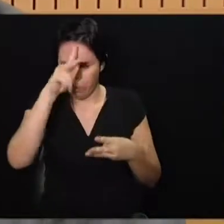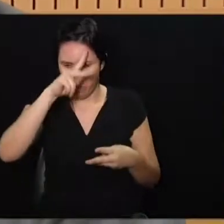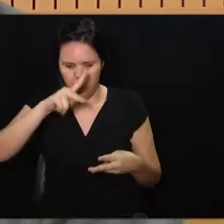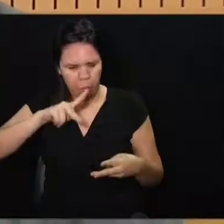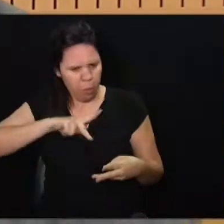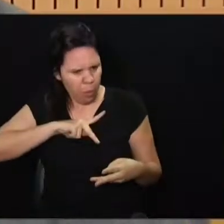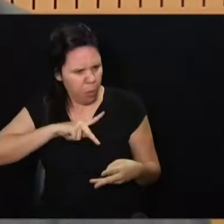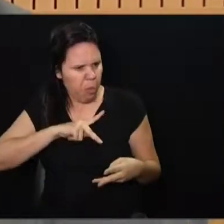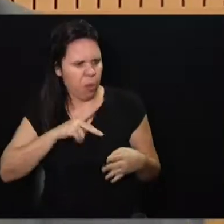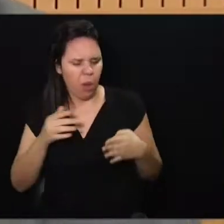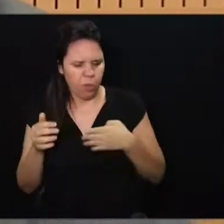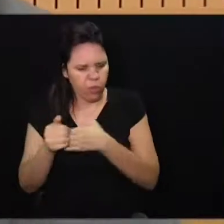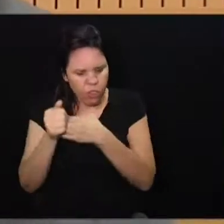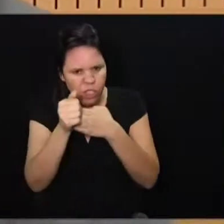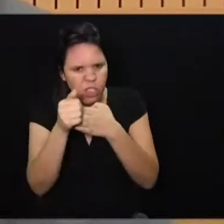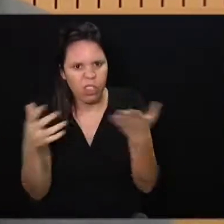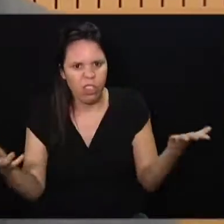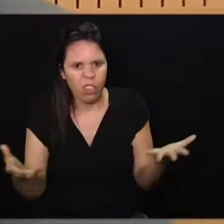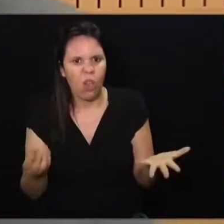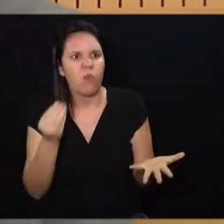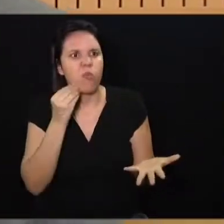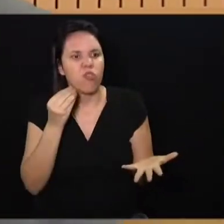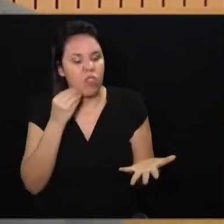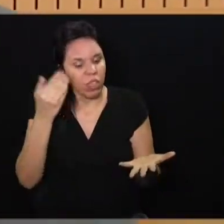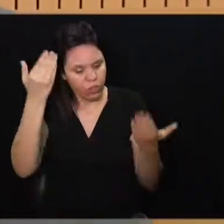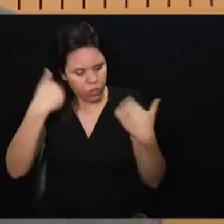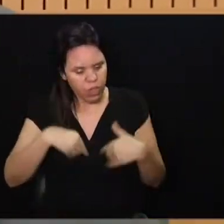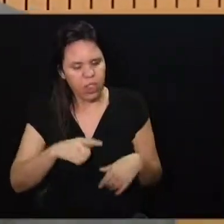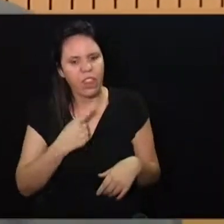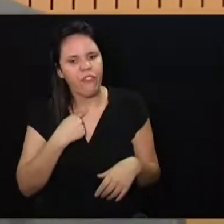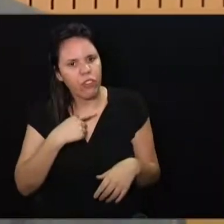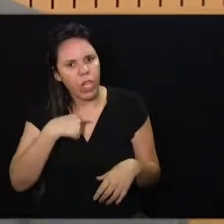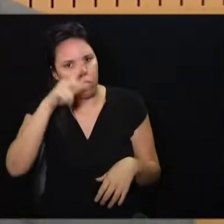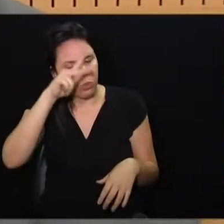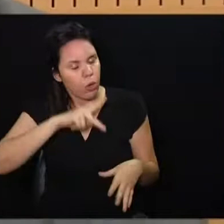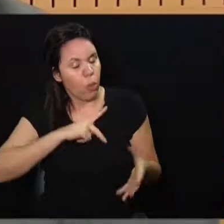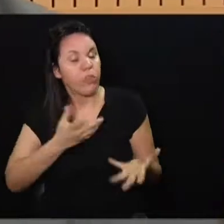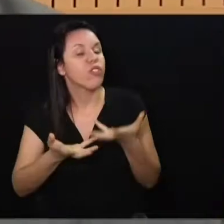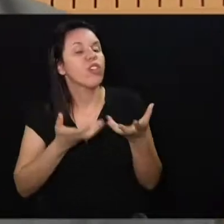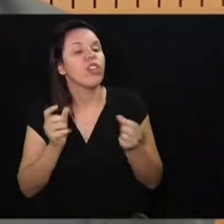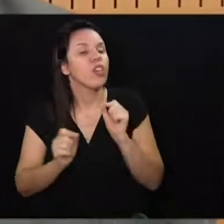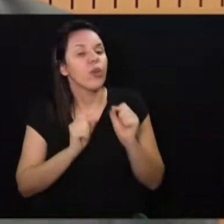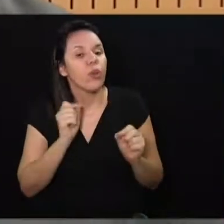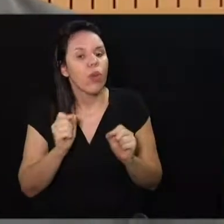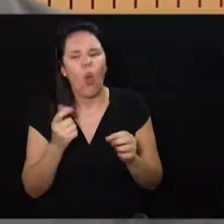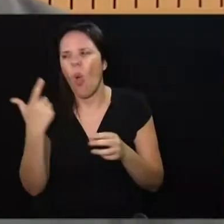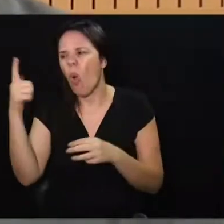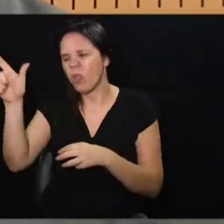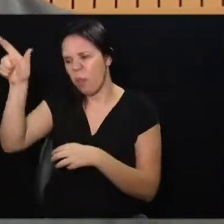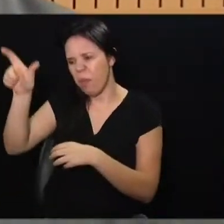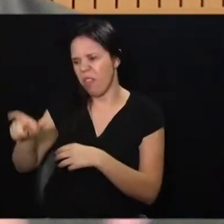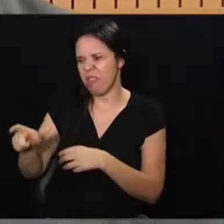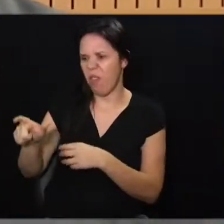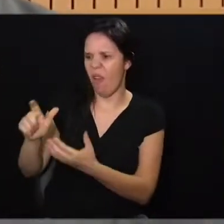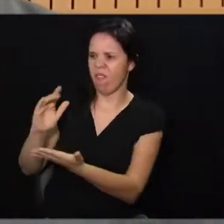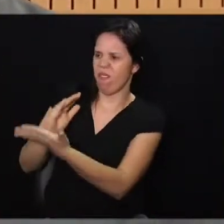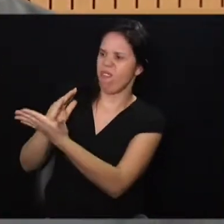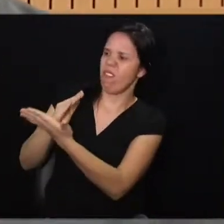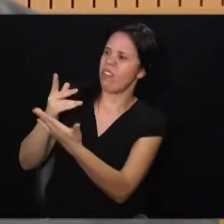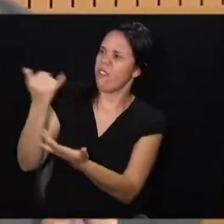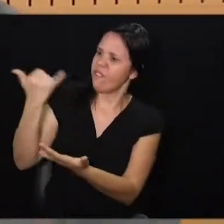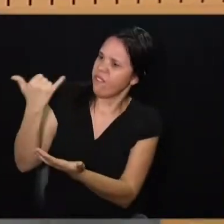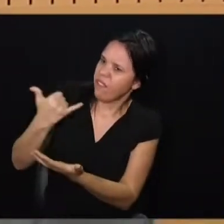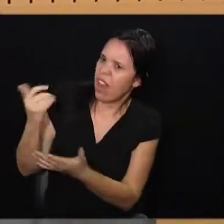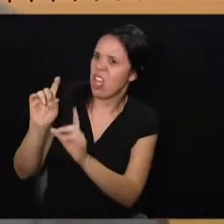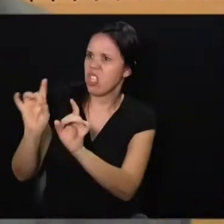vida, o maestro da sua carreira. Dê oportunidade para você reger a sua vida. Não deixe que terceiros comandem. Muitas vezes nós